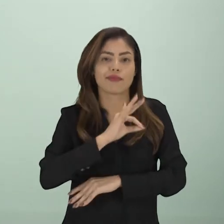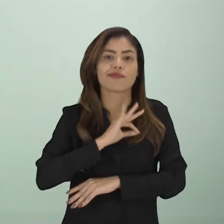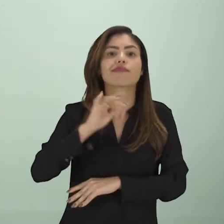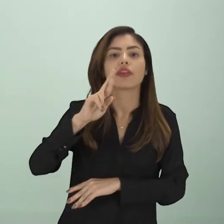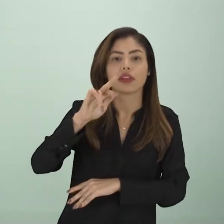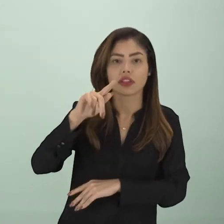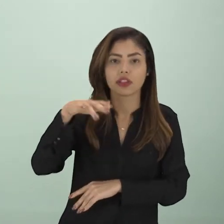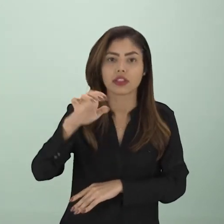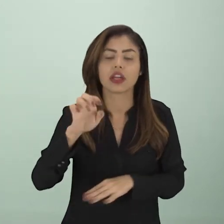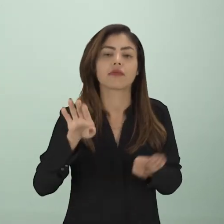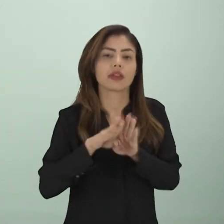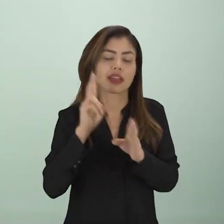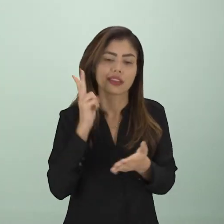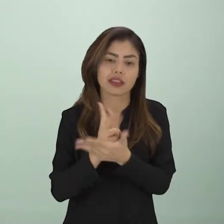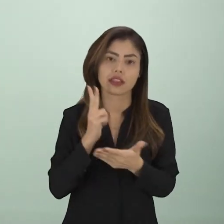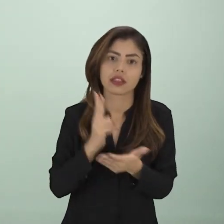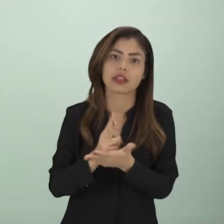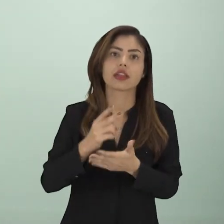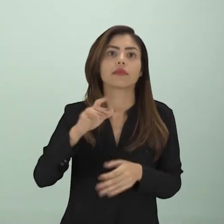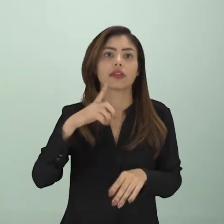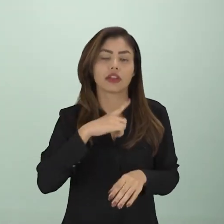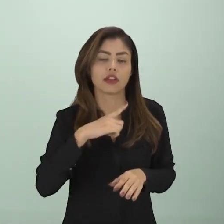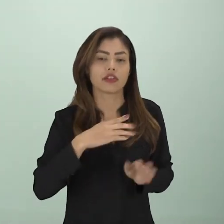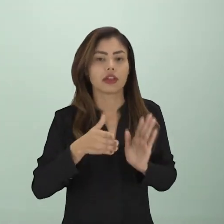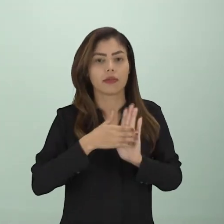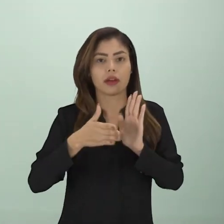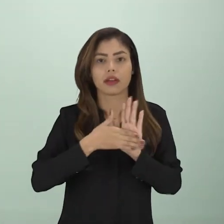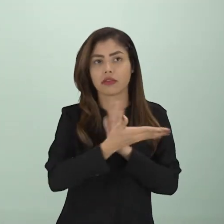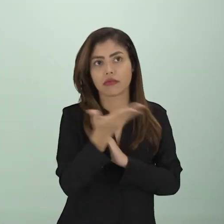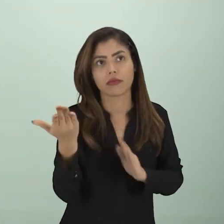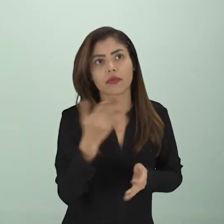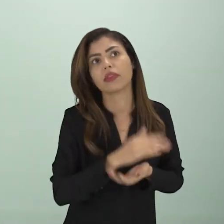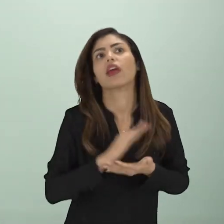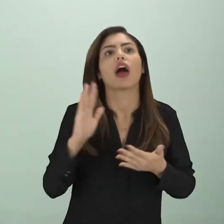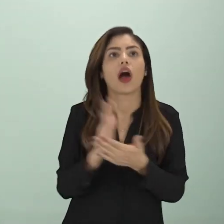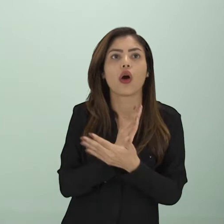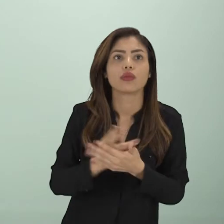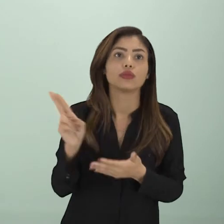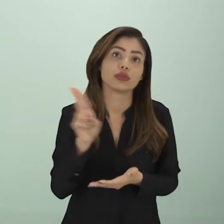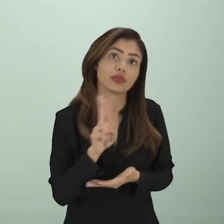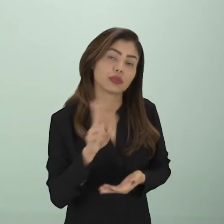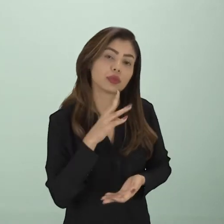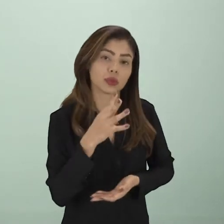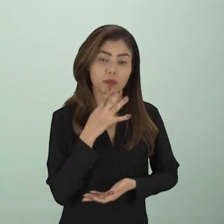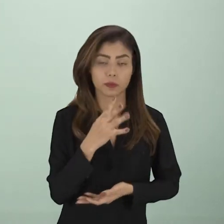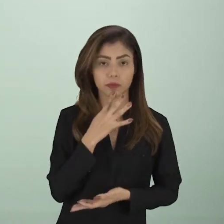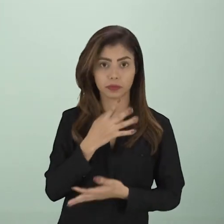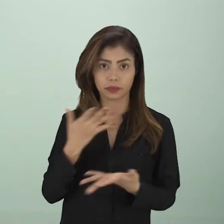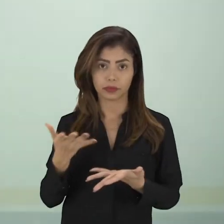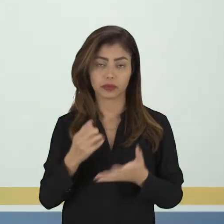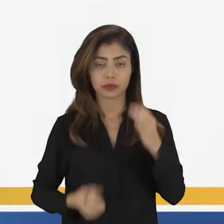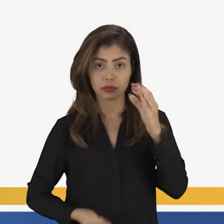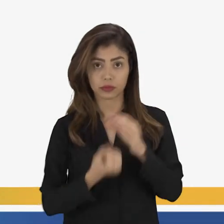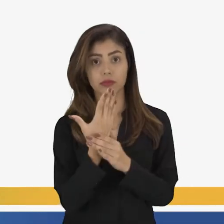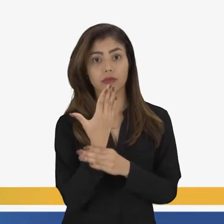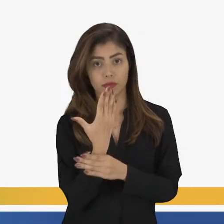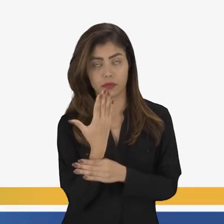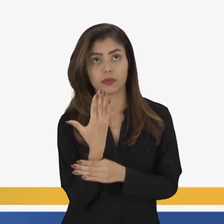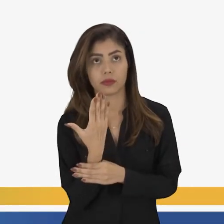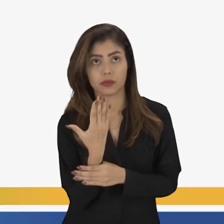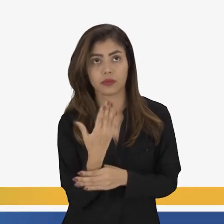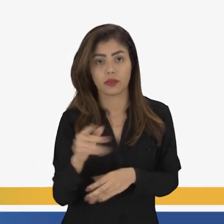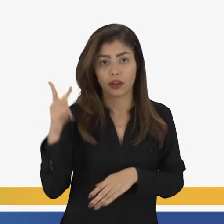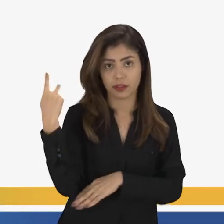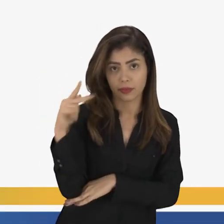eram sempre músicas de protesto que apareciam nesses festivais. E alguns nomes bem importantes que surgiram